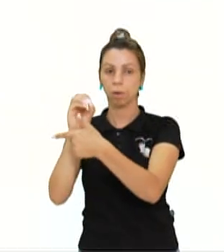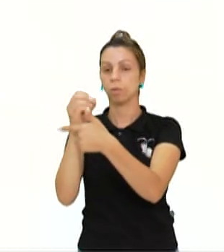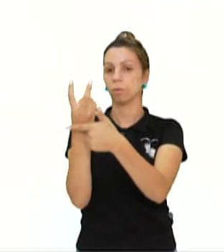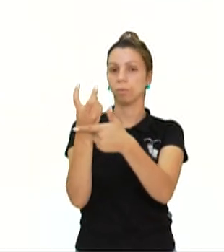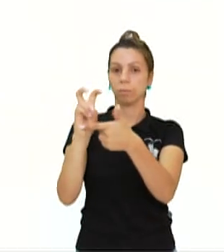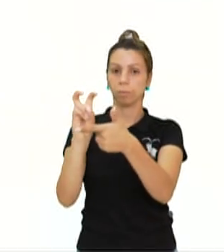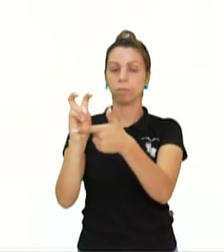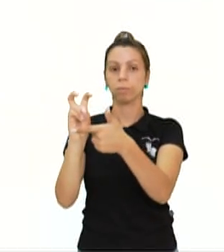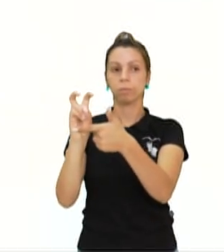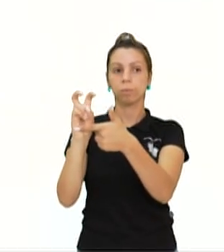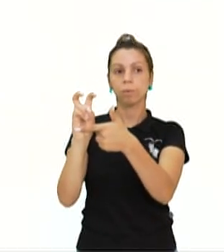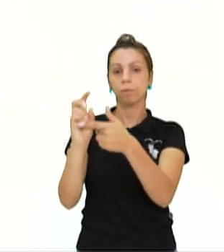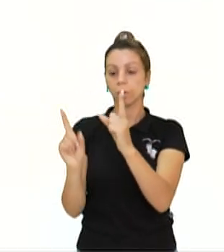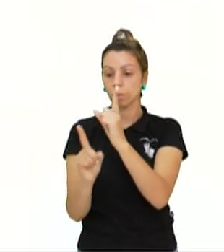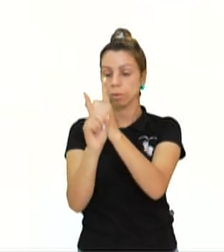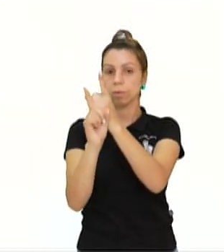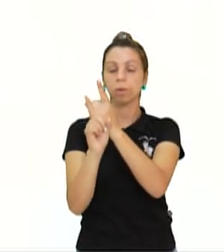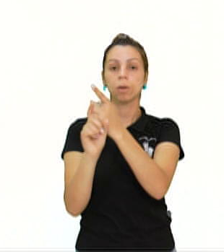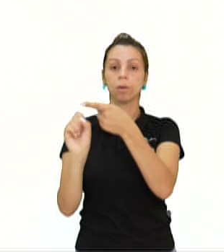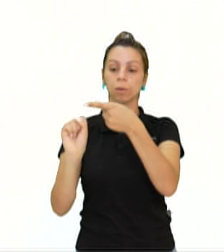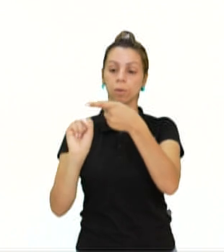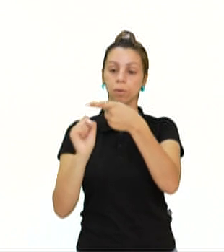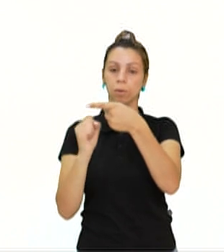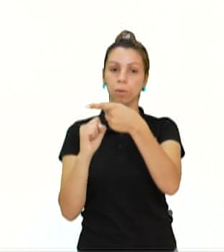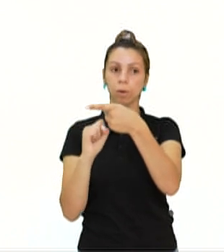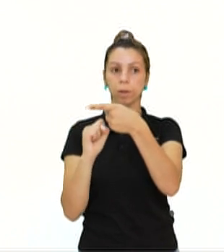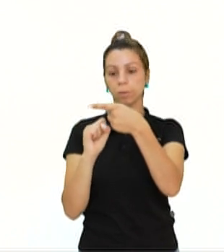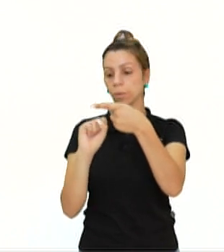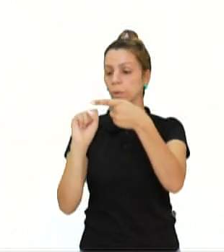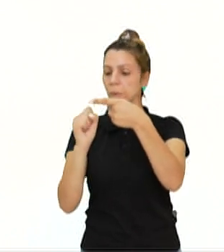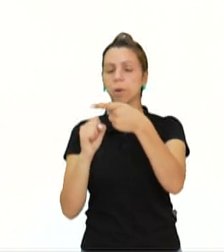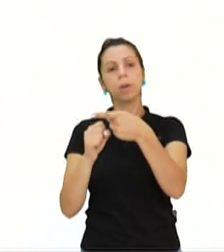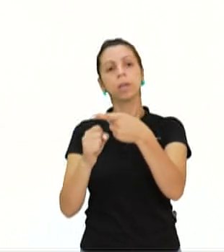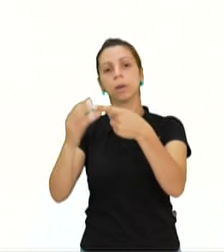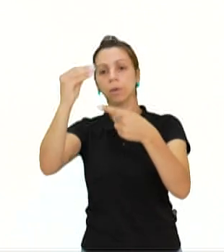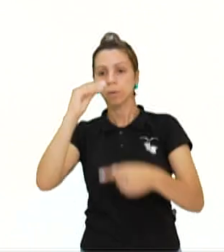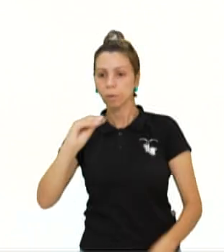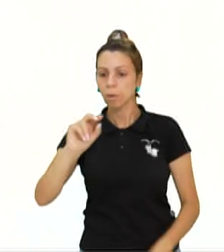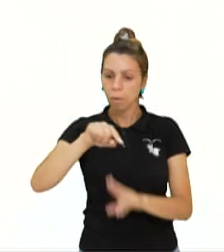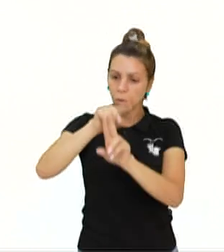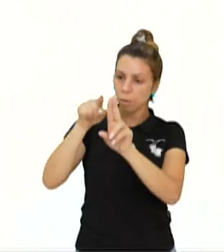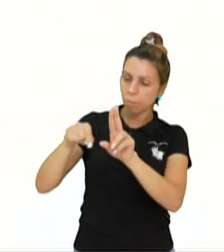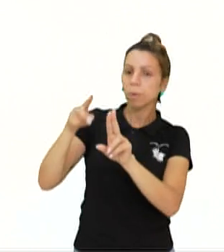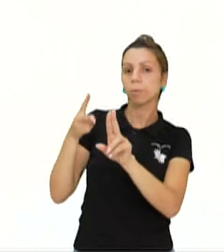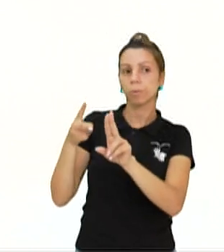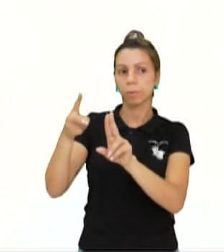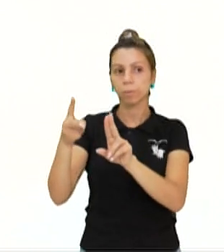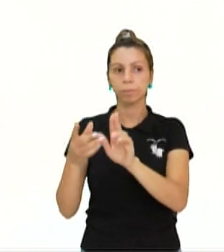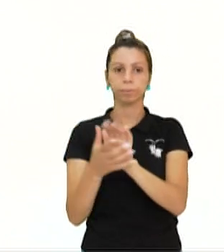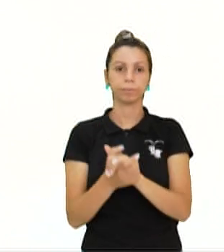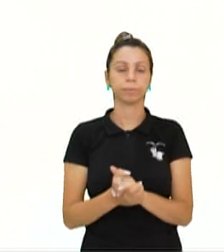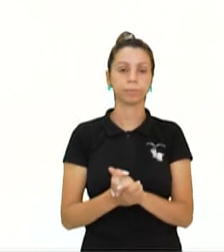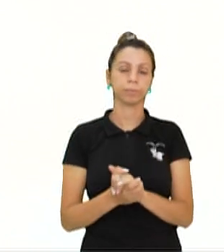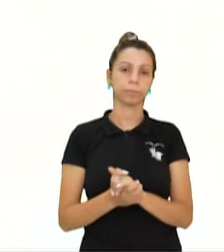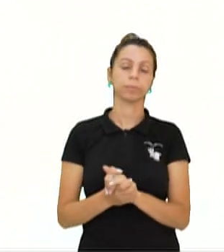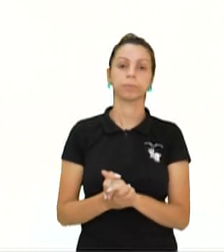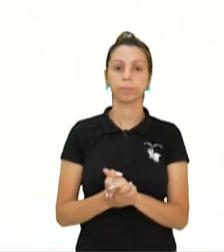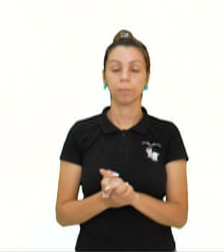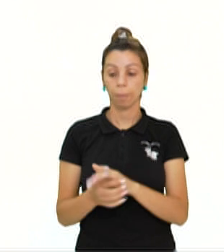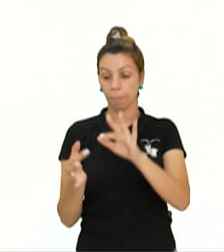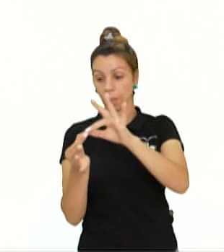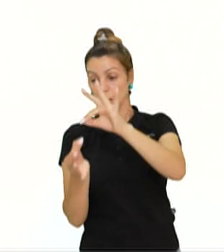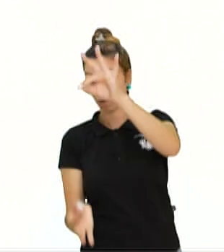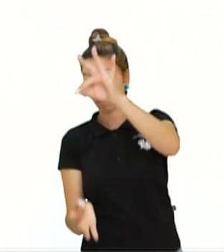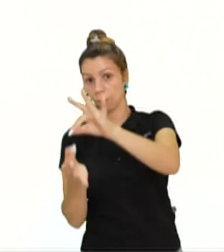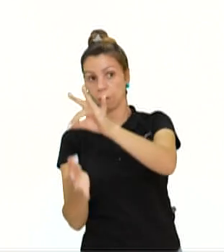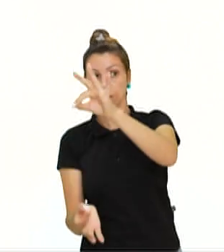por 25, você vai encontrar 8. E o π que está ali embaixo continua ali embaixo sem problema nenhum, né? Então eu encontrei que o valor da altura